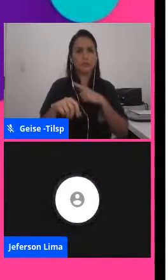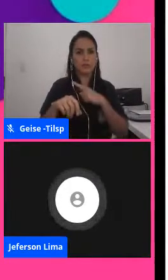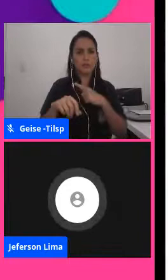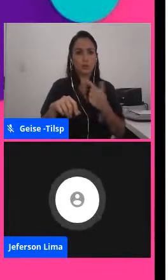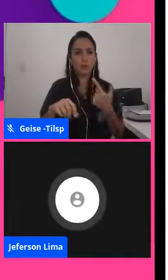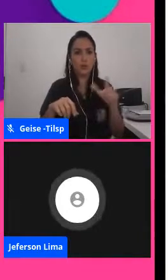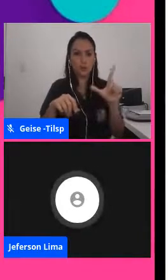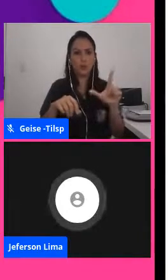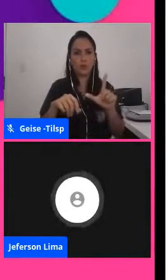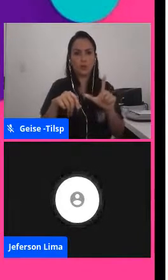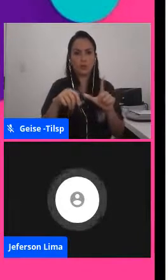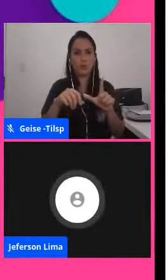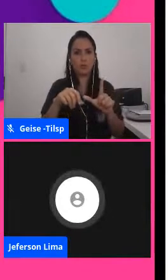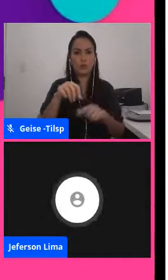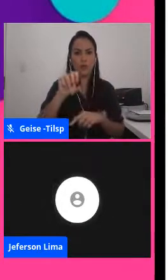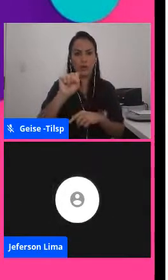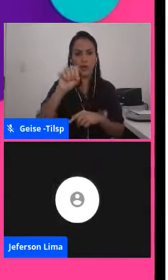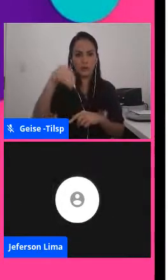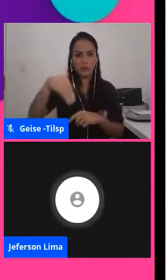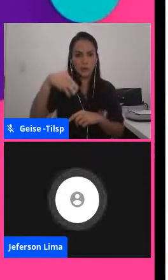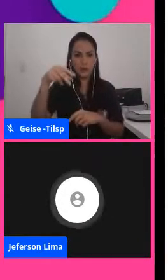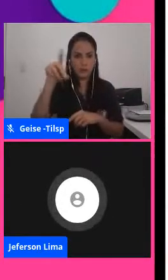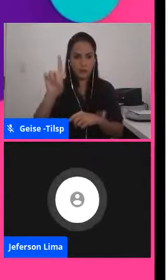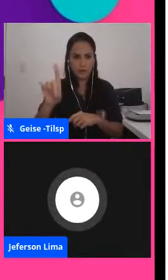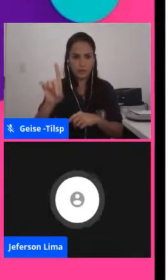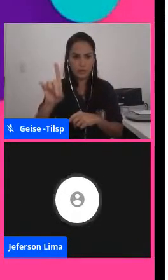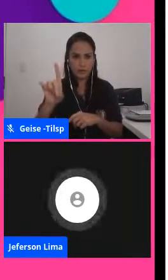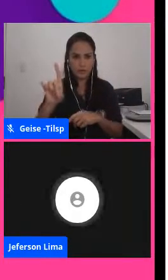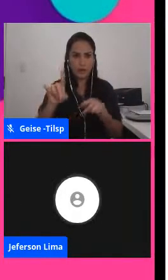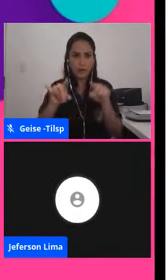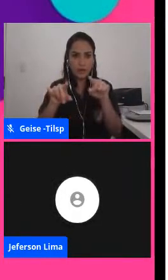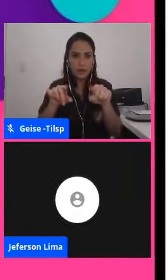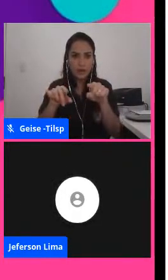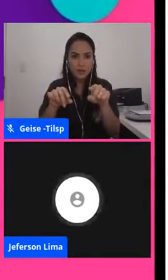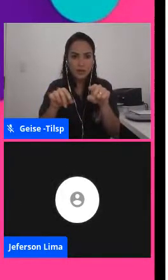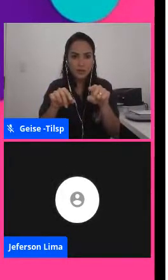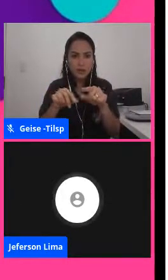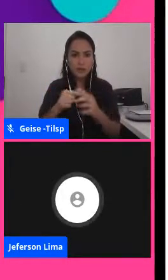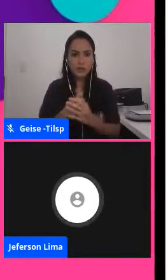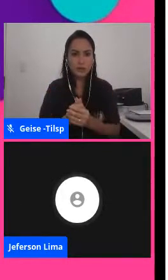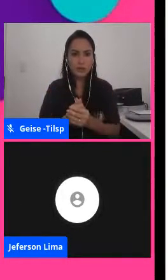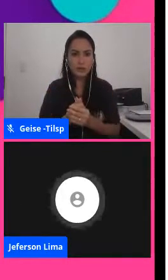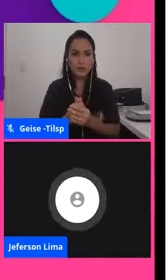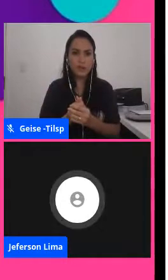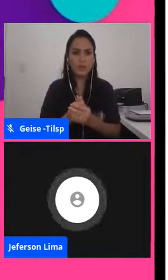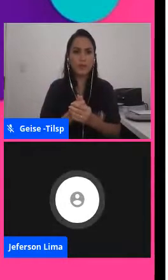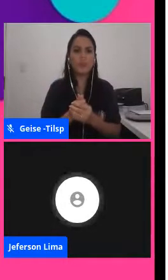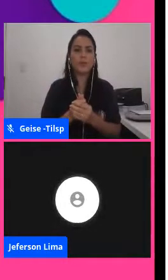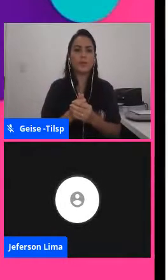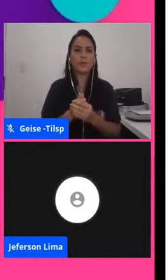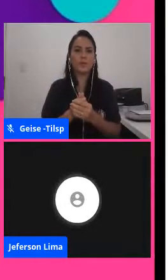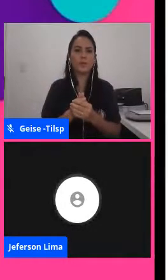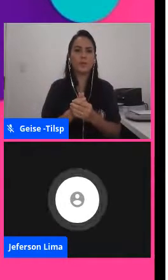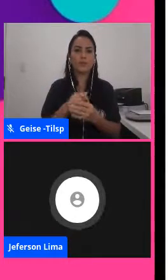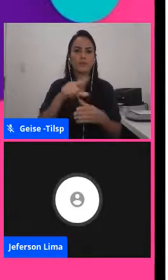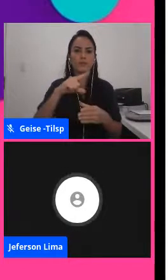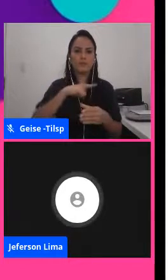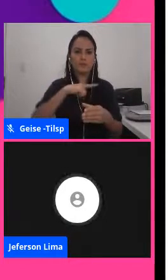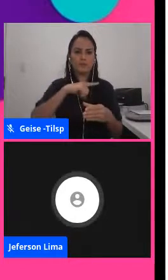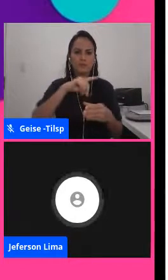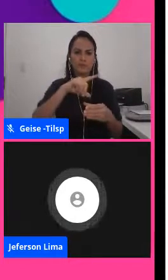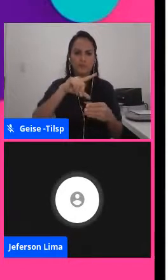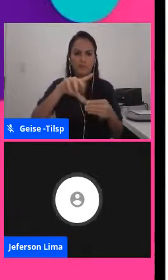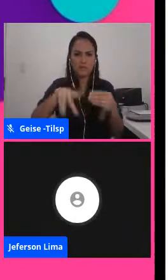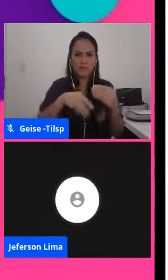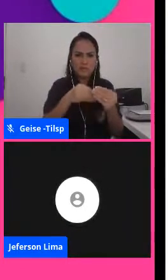SMD. É o 328P mesmo. Só que essa aqui é a versão AU, que ele tem esse encapsulamento aqui TQFP